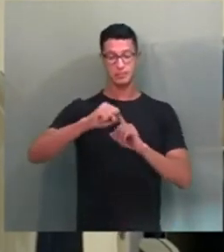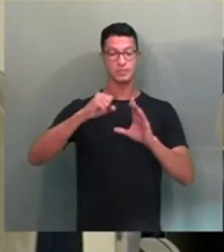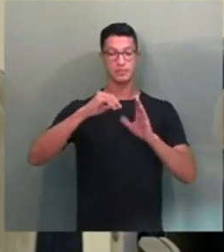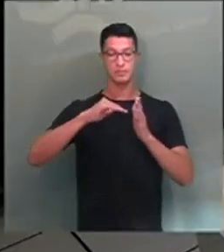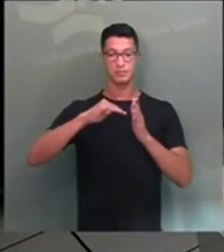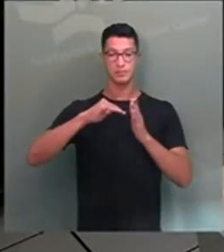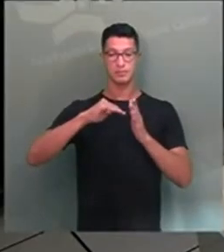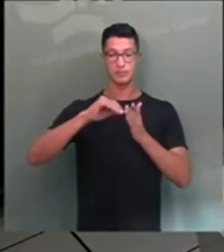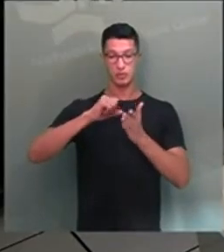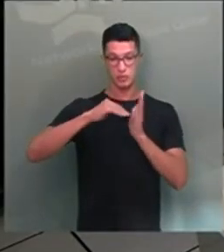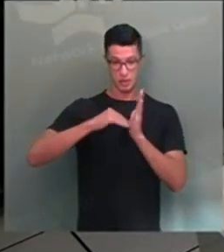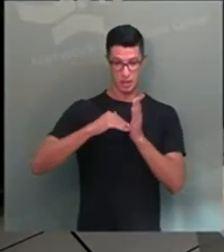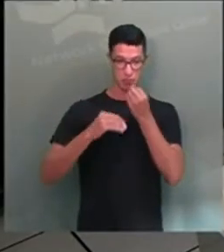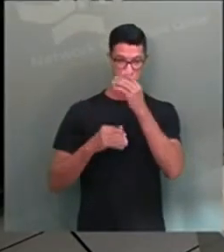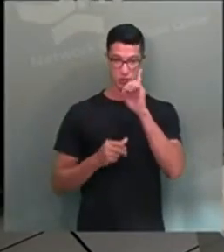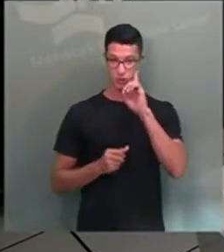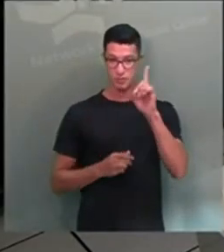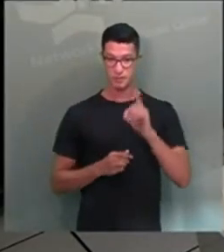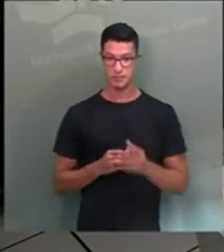bom dia.